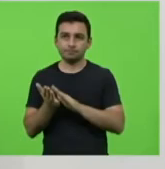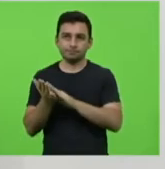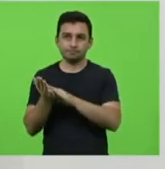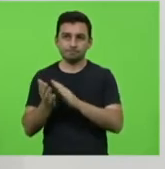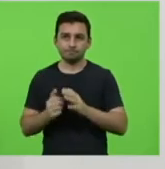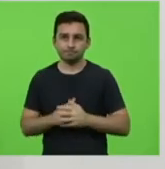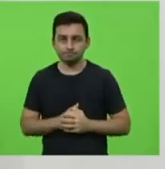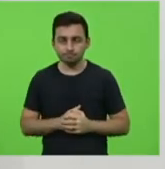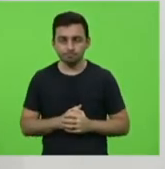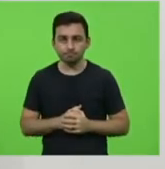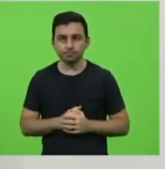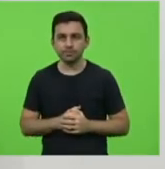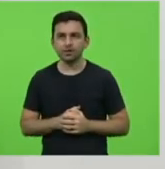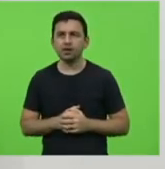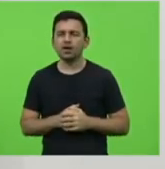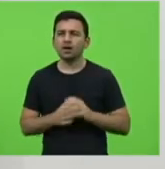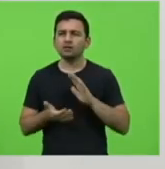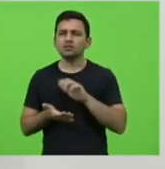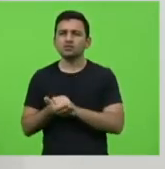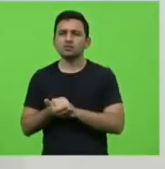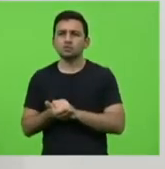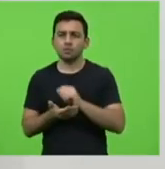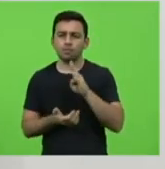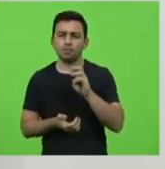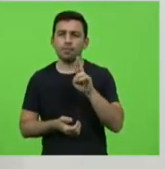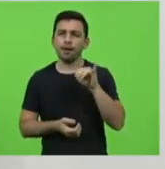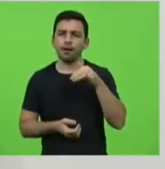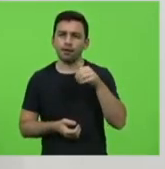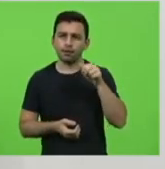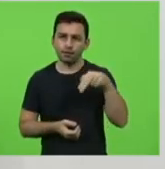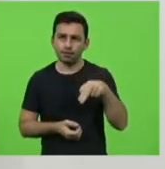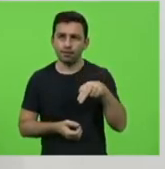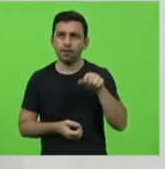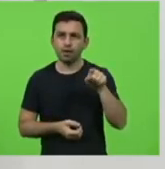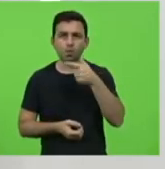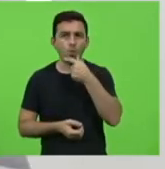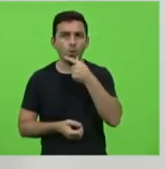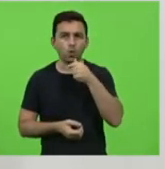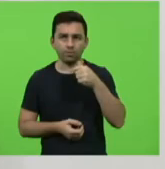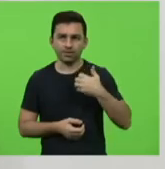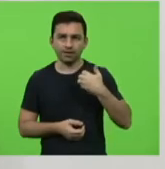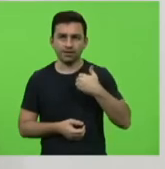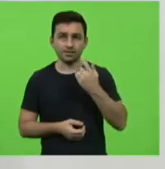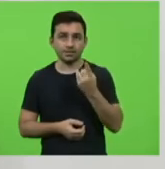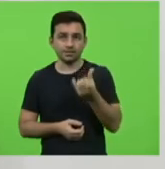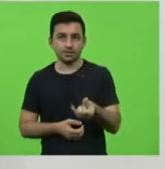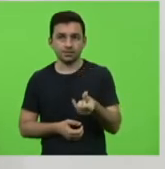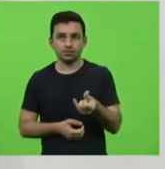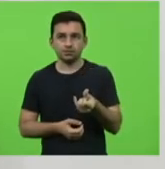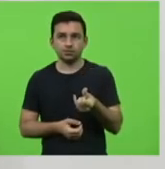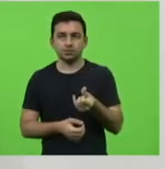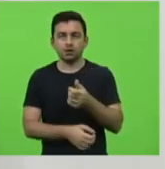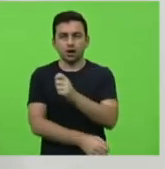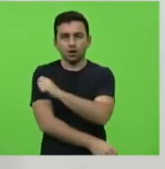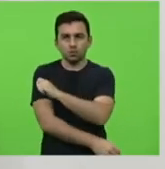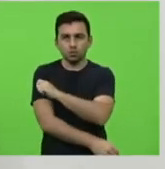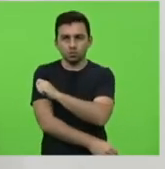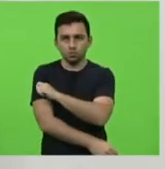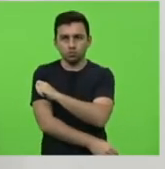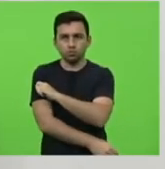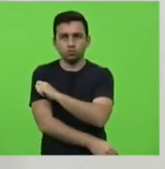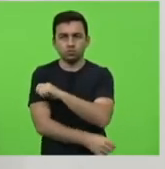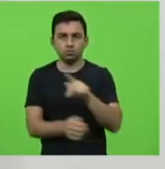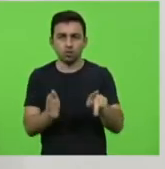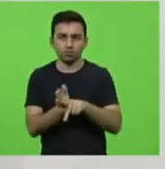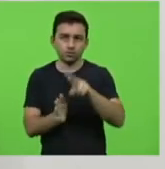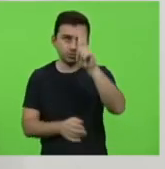senhor presidente, do Brian. O Brian é um rapaz, 16 anos, estudante do segundo grau aqui de Florianópolis,